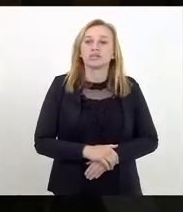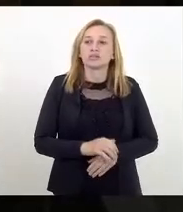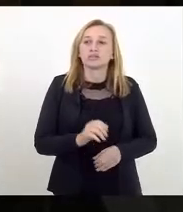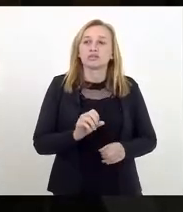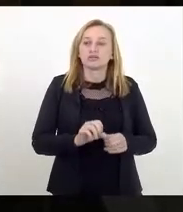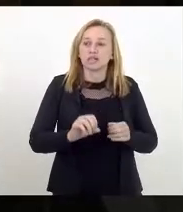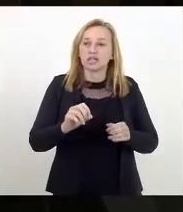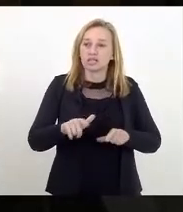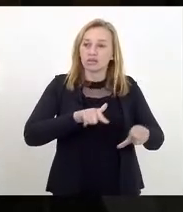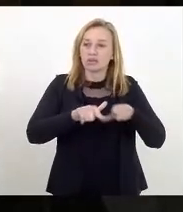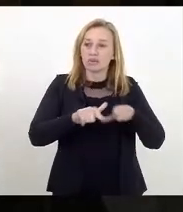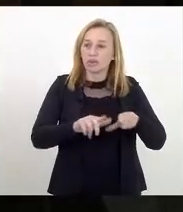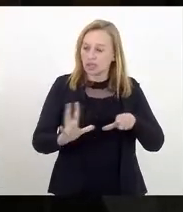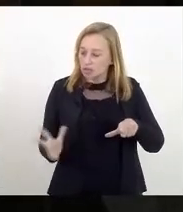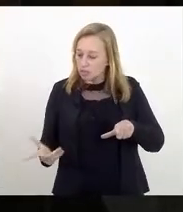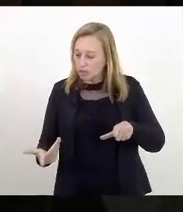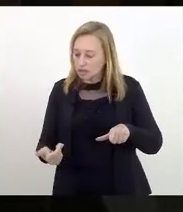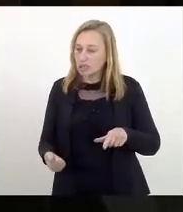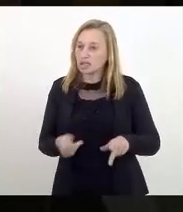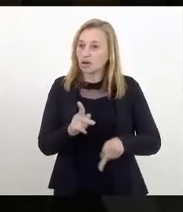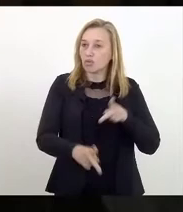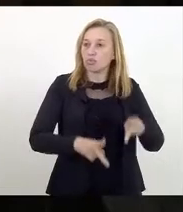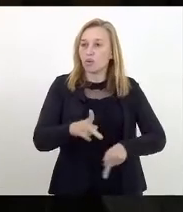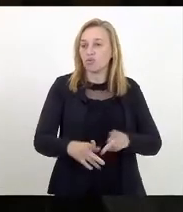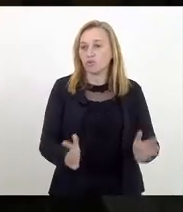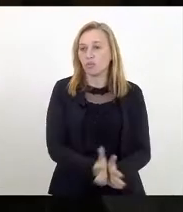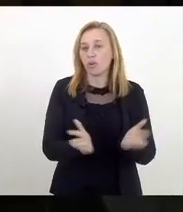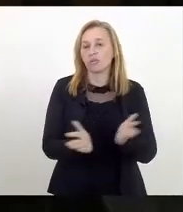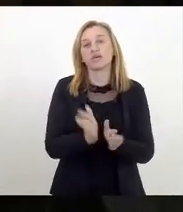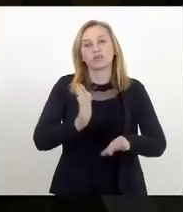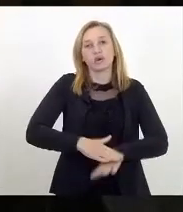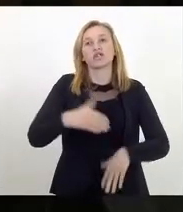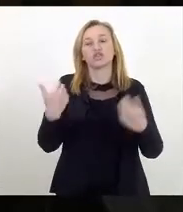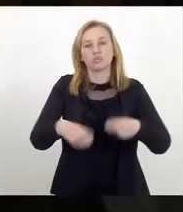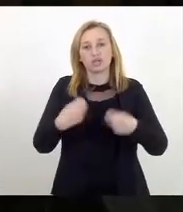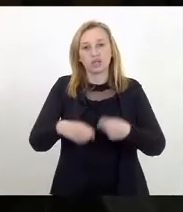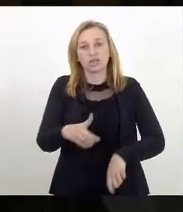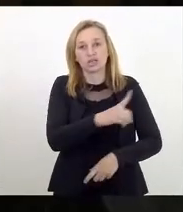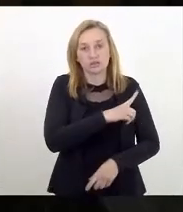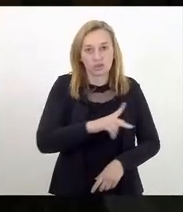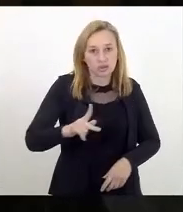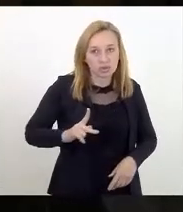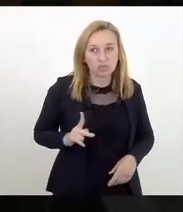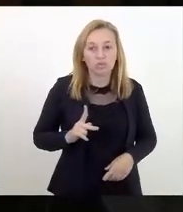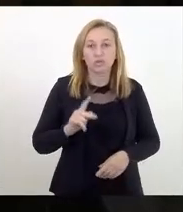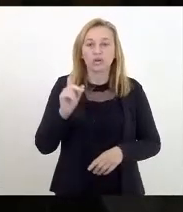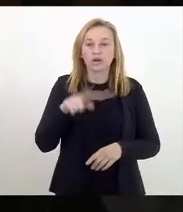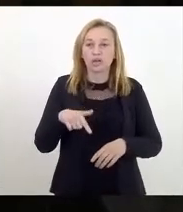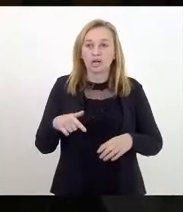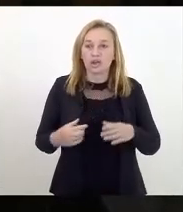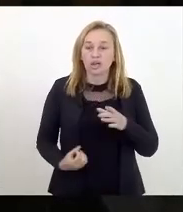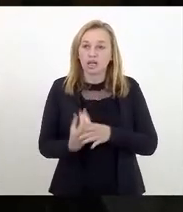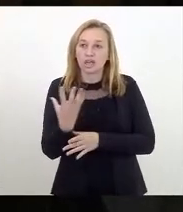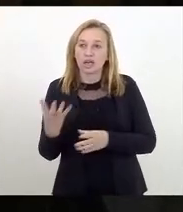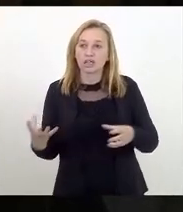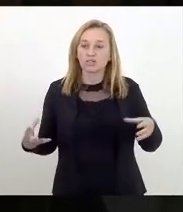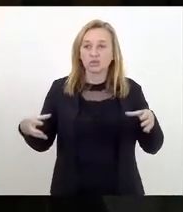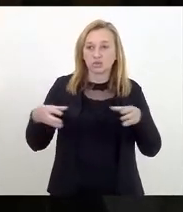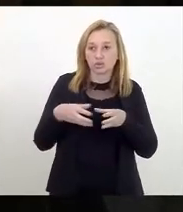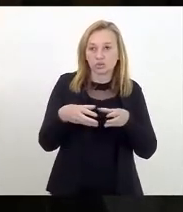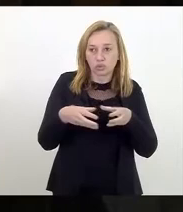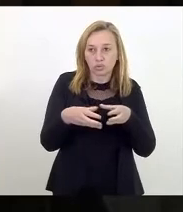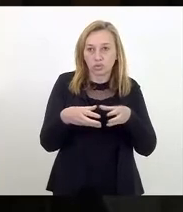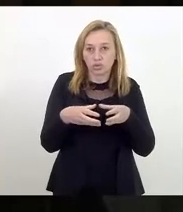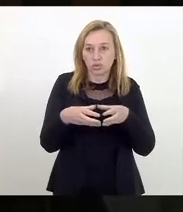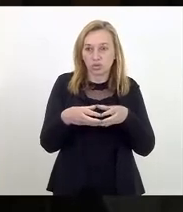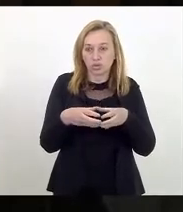população mais carente que tanto precisa. e a defensoria é composta dos seus defensores,